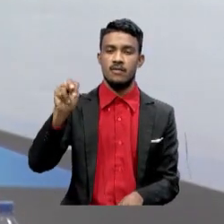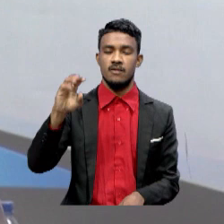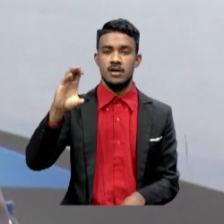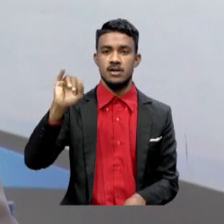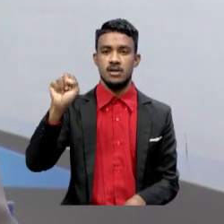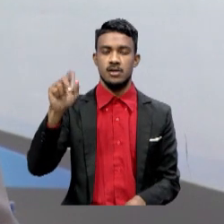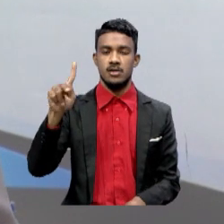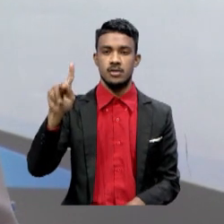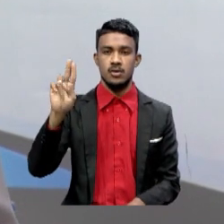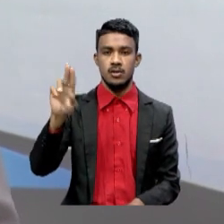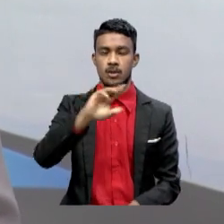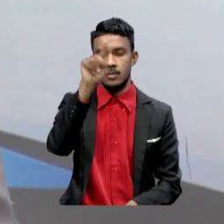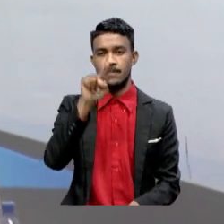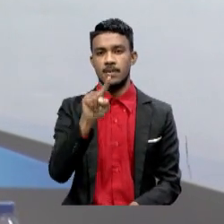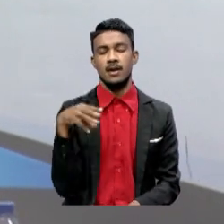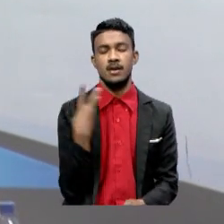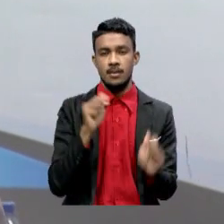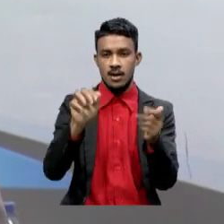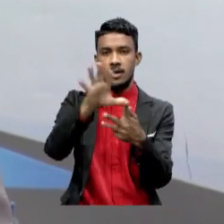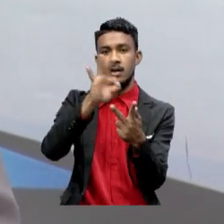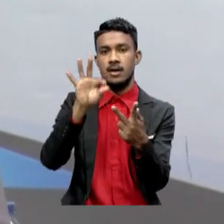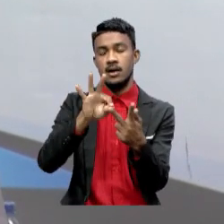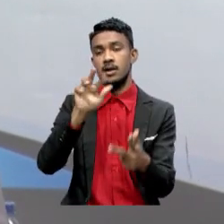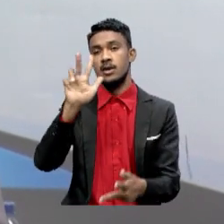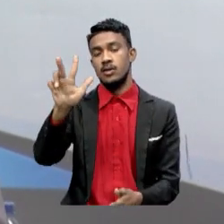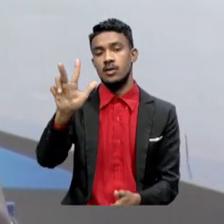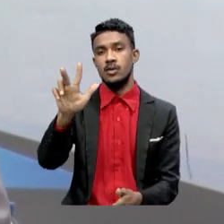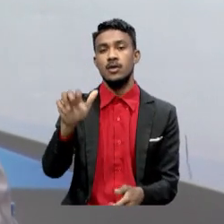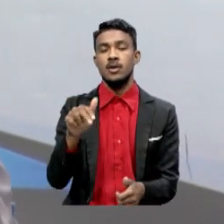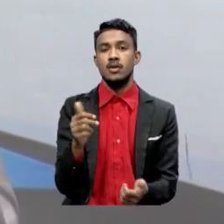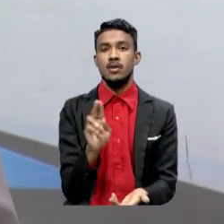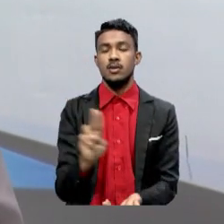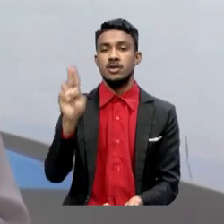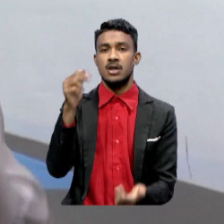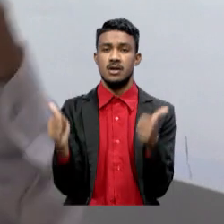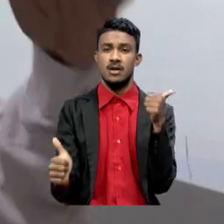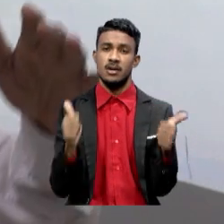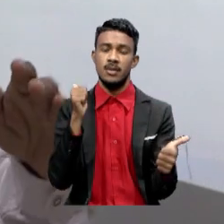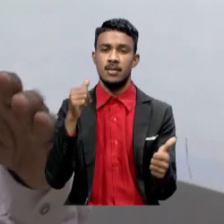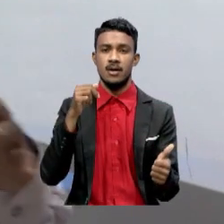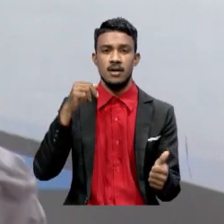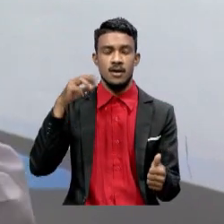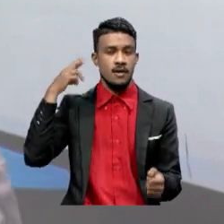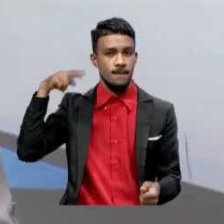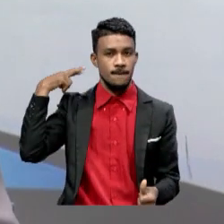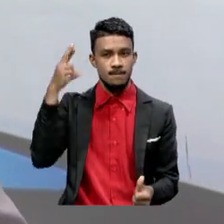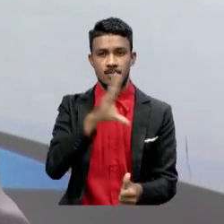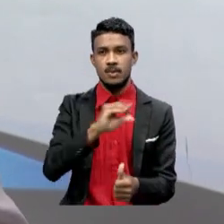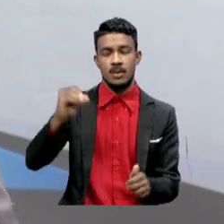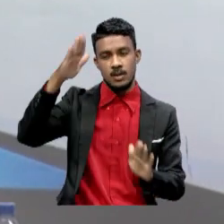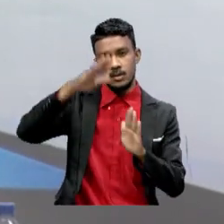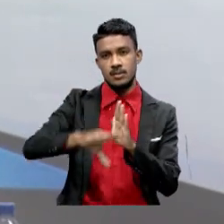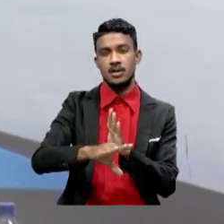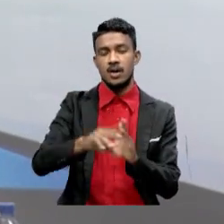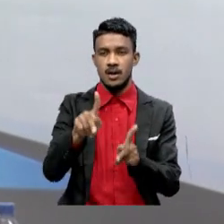hili itu utilize kan lebih maka makasliu kita beli usah tolu nih sosial sivil ni yang insan Estado